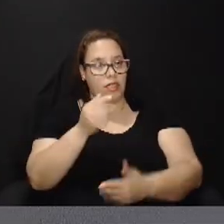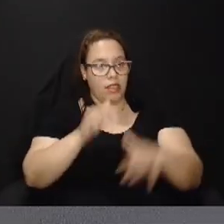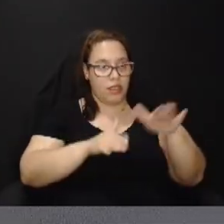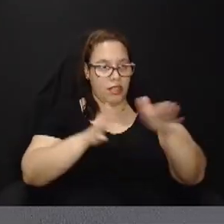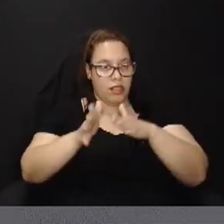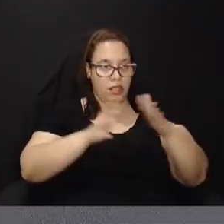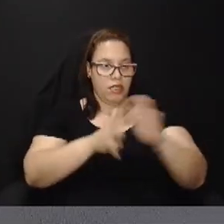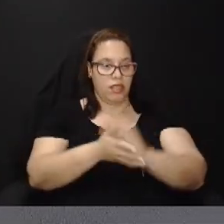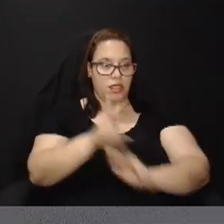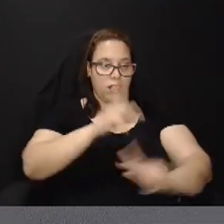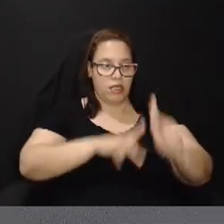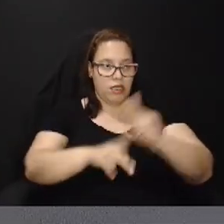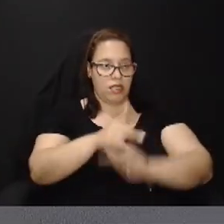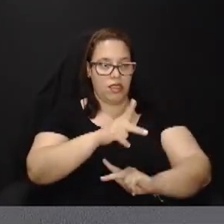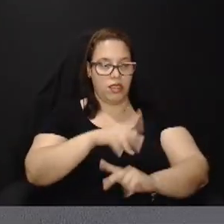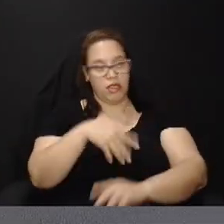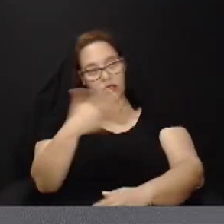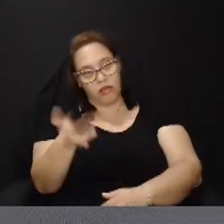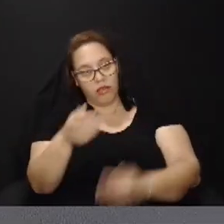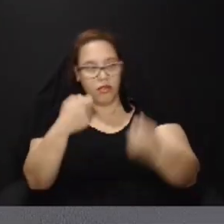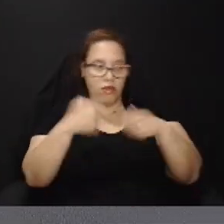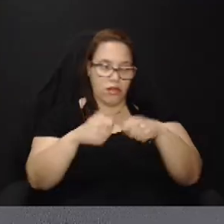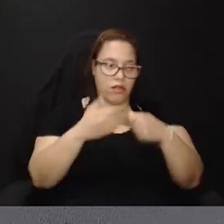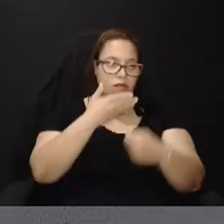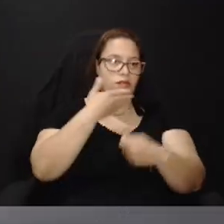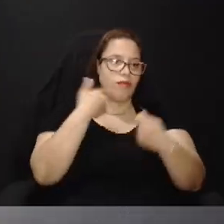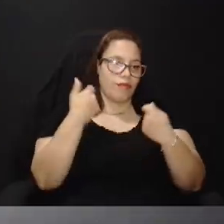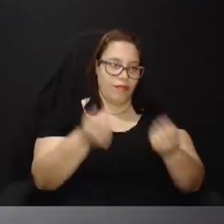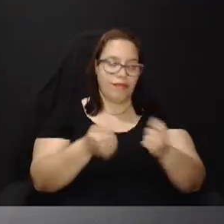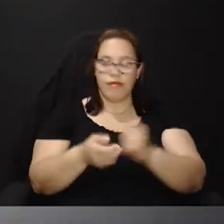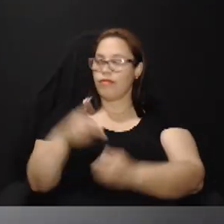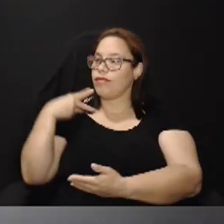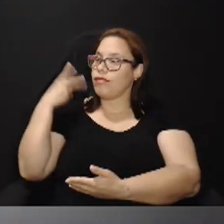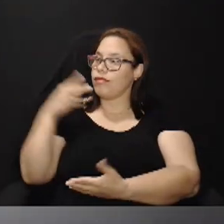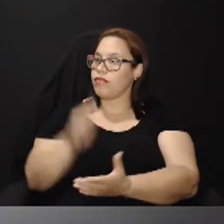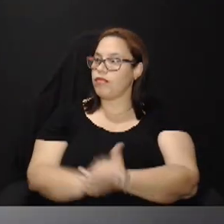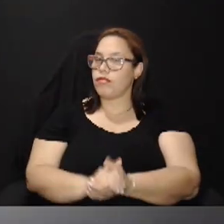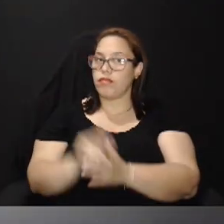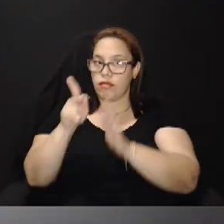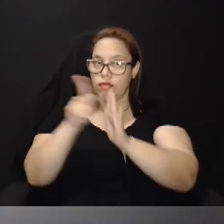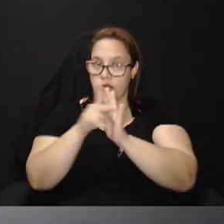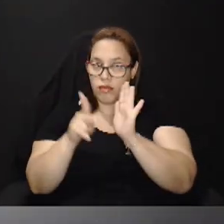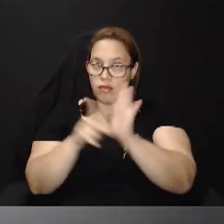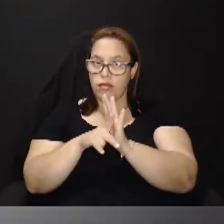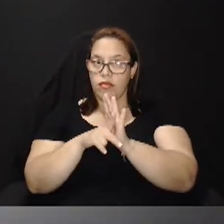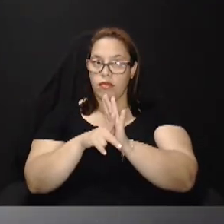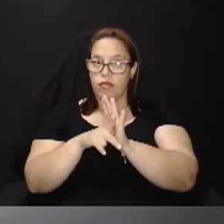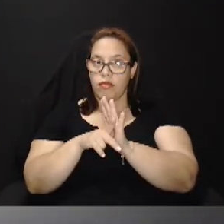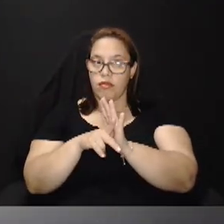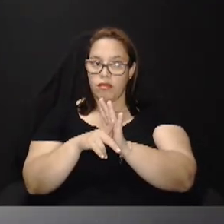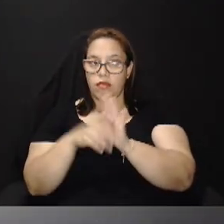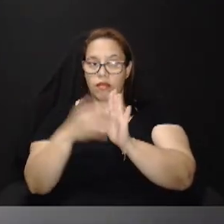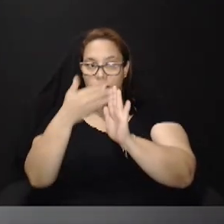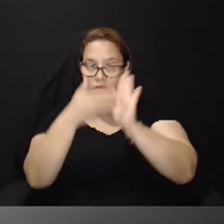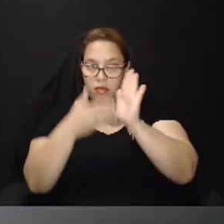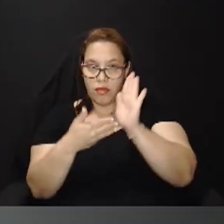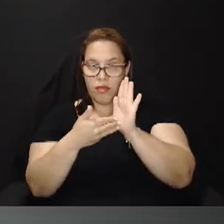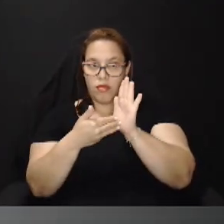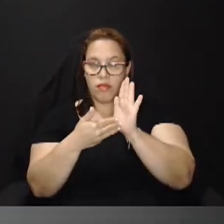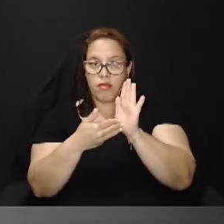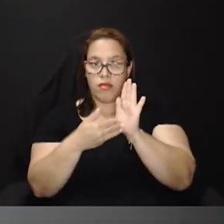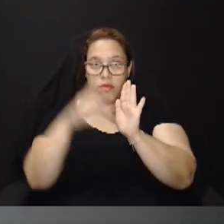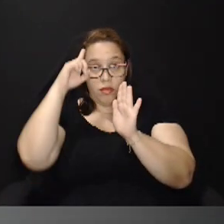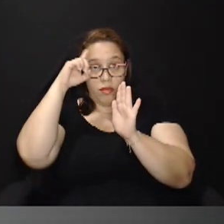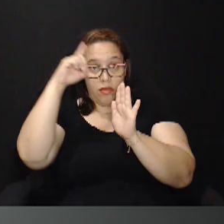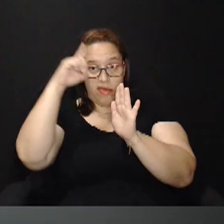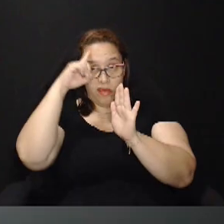população, que tanto precisa e tanto merece. Vereador, mais um projeto aqui que você institui no calendário oficial do município o Dia